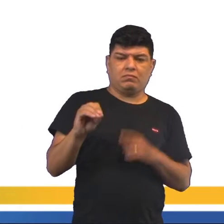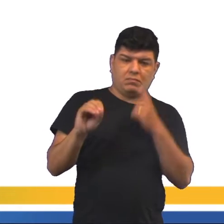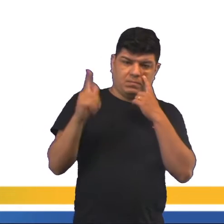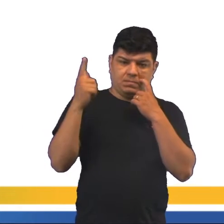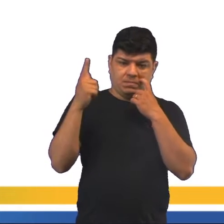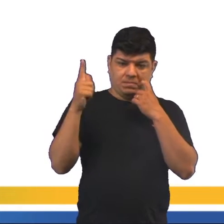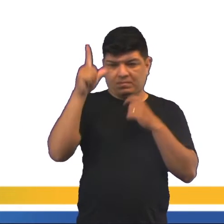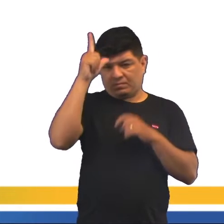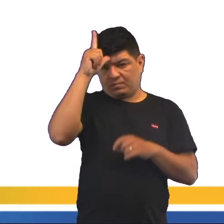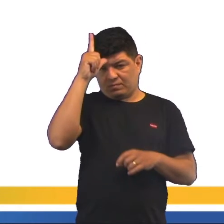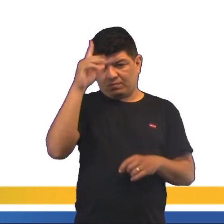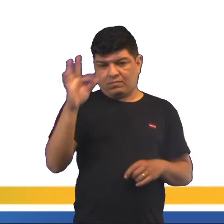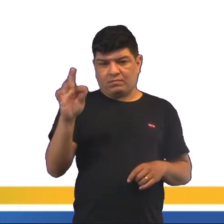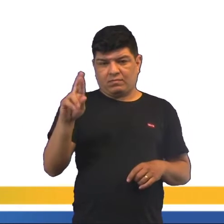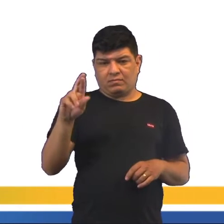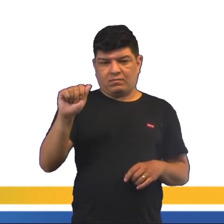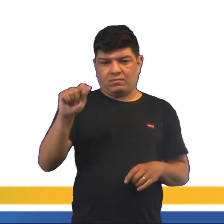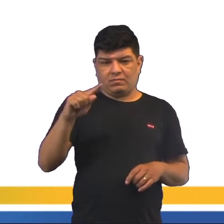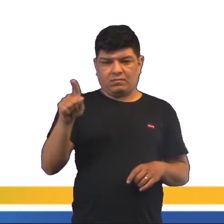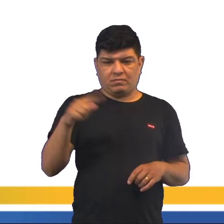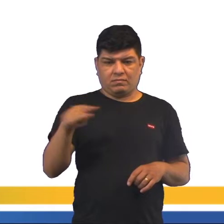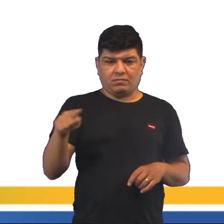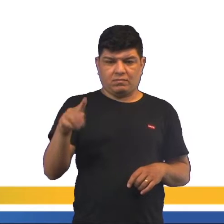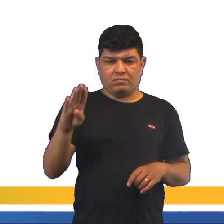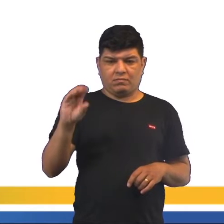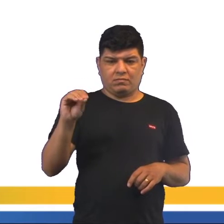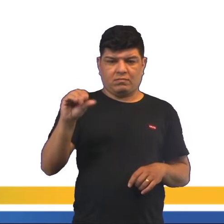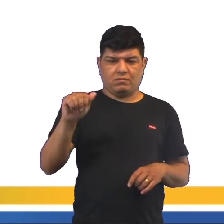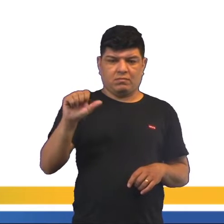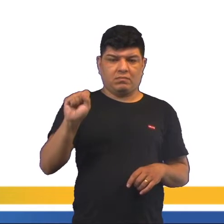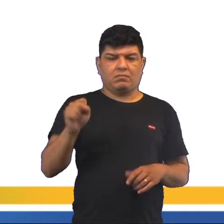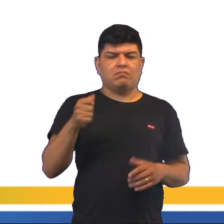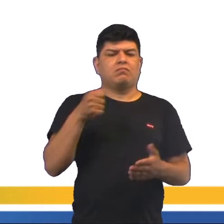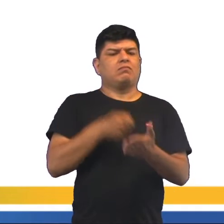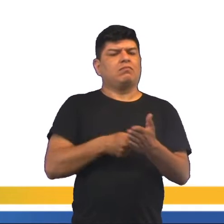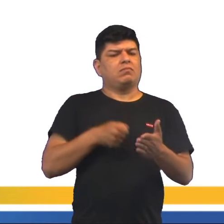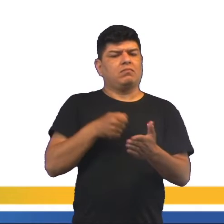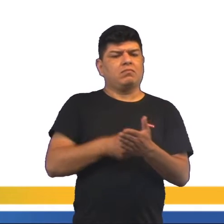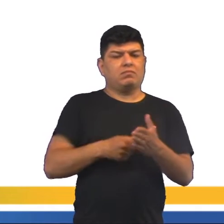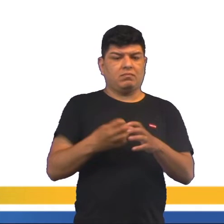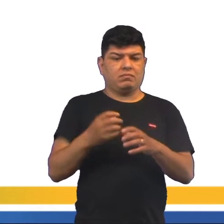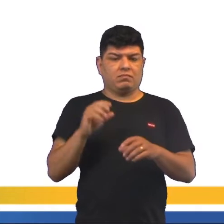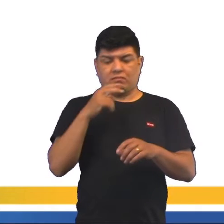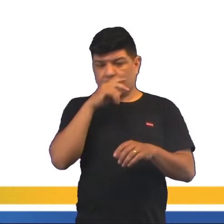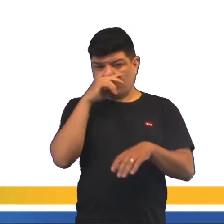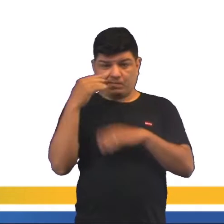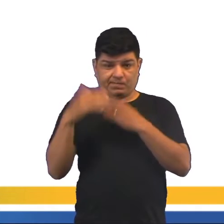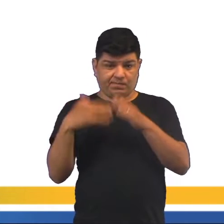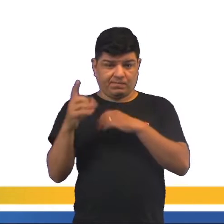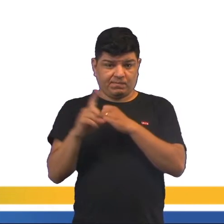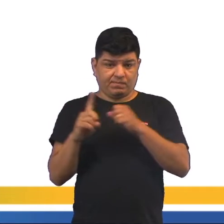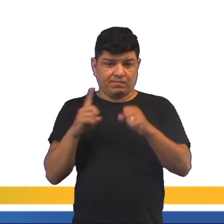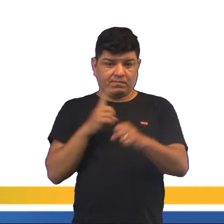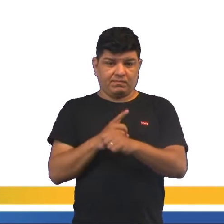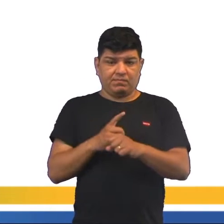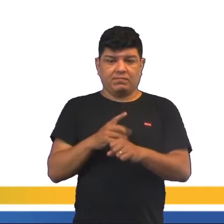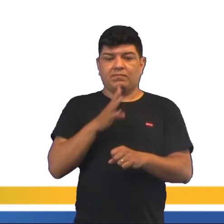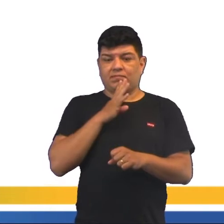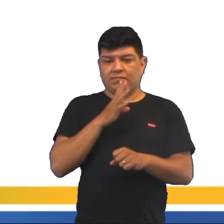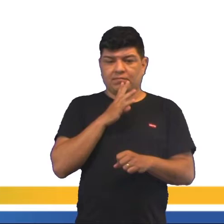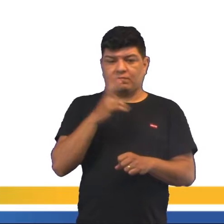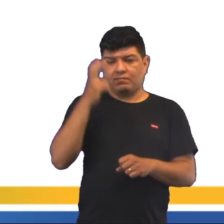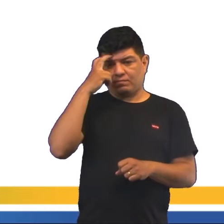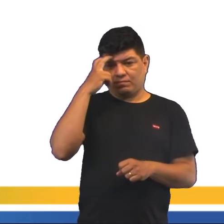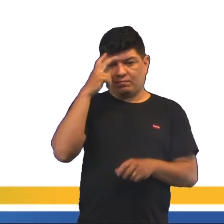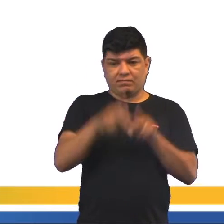antropólogo e geógrafo alemão Franz Boas questionou o evolucionismo social, o